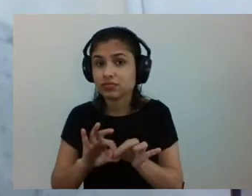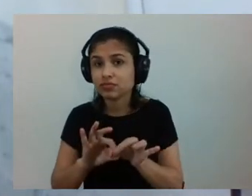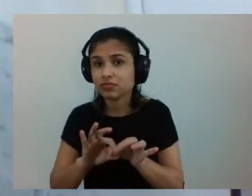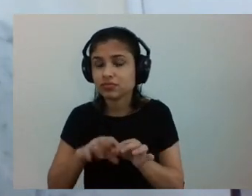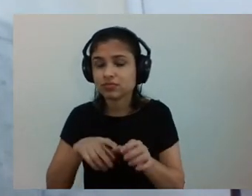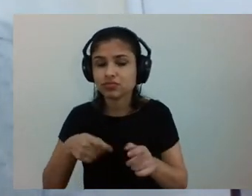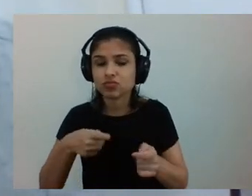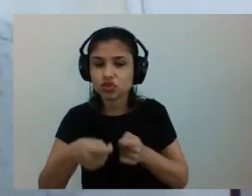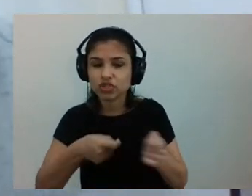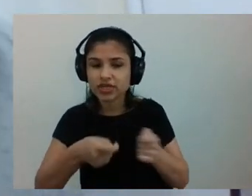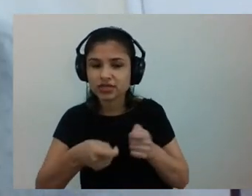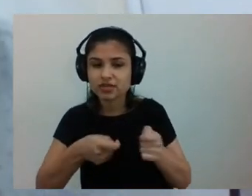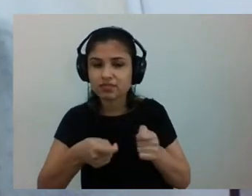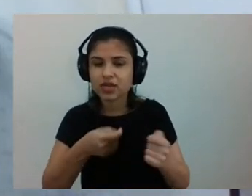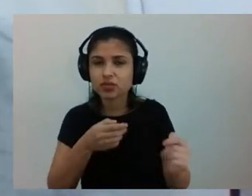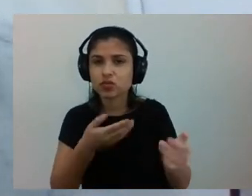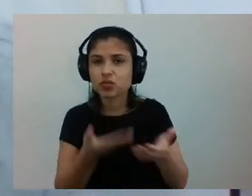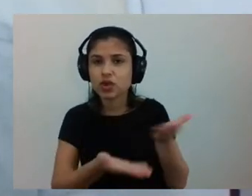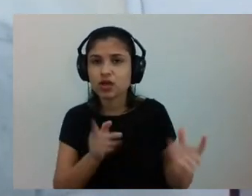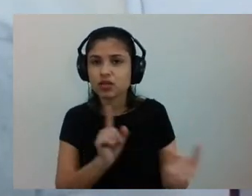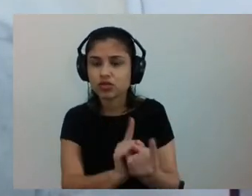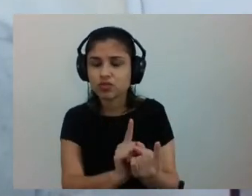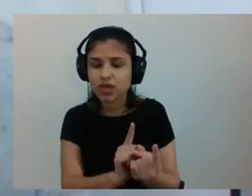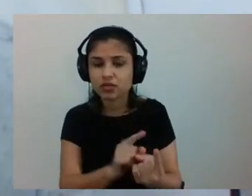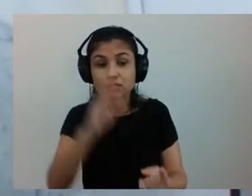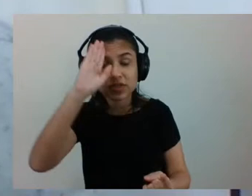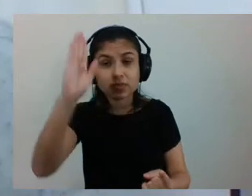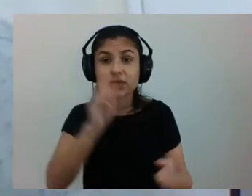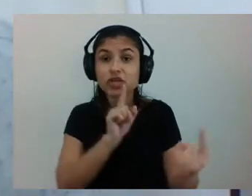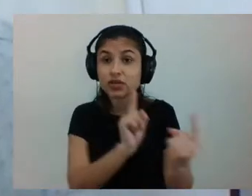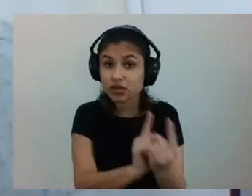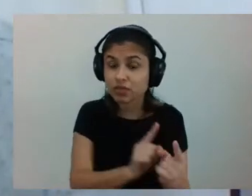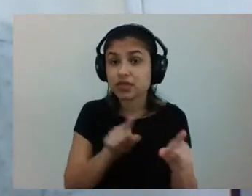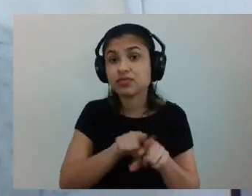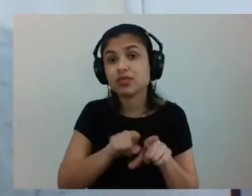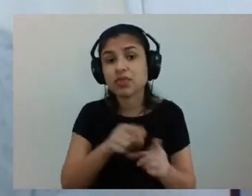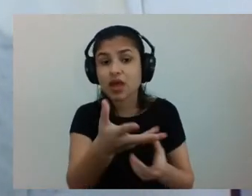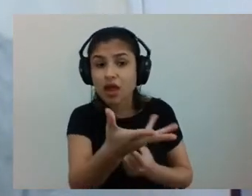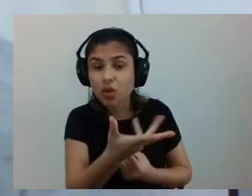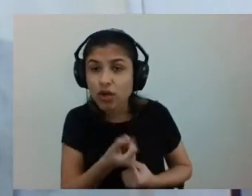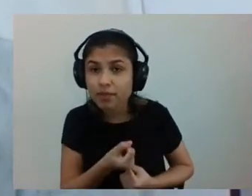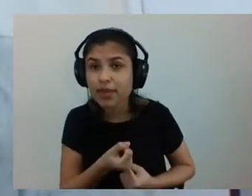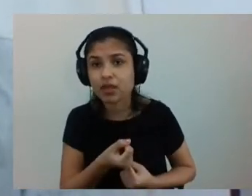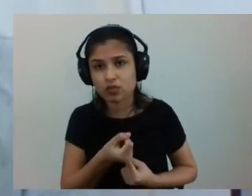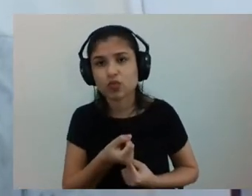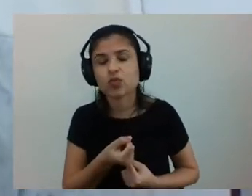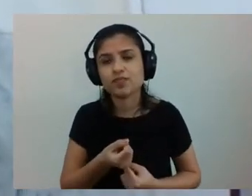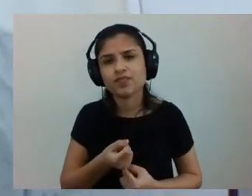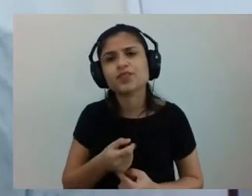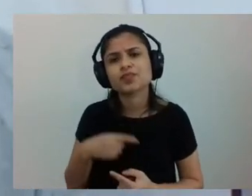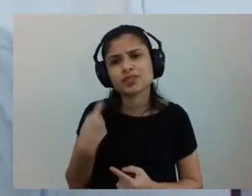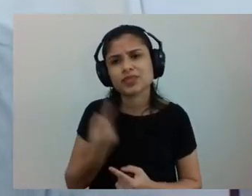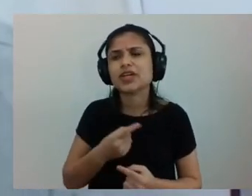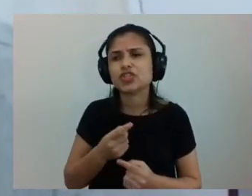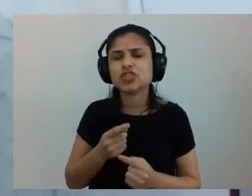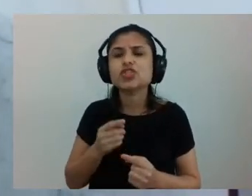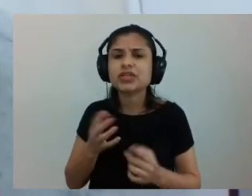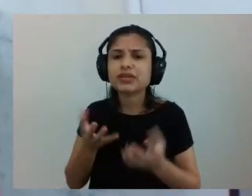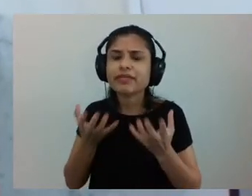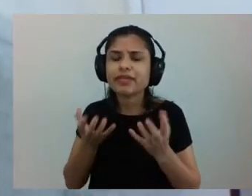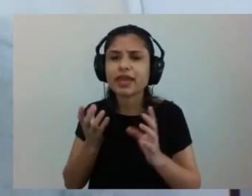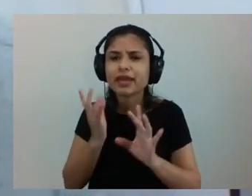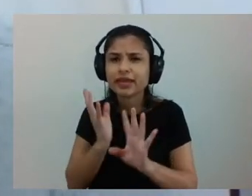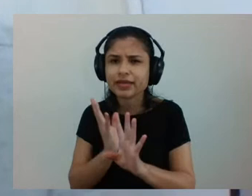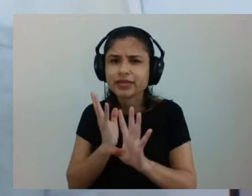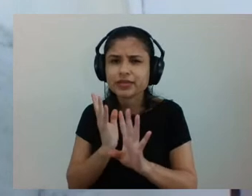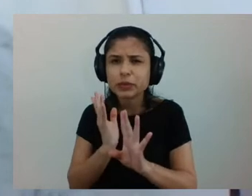e principalmente ao atendimento e acolhimento a essas pessoas. E quando nós falamos em diminuir a fila ou trazer